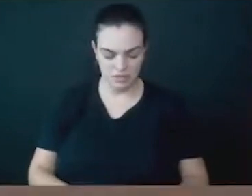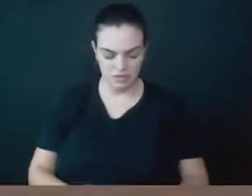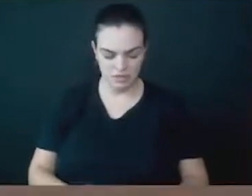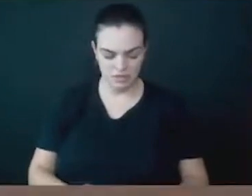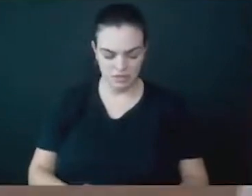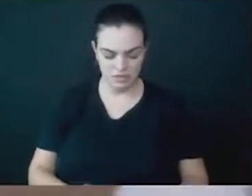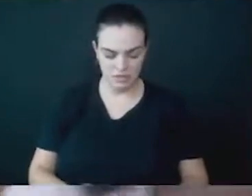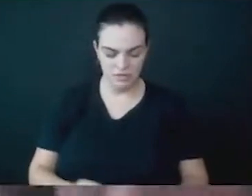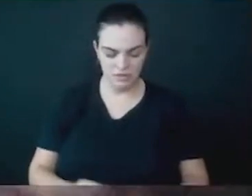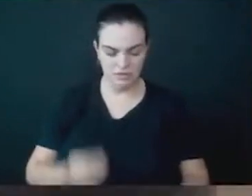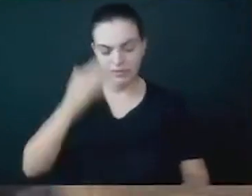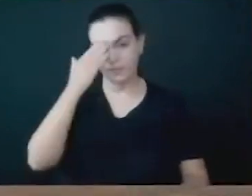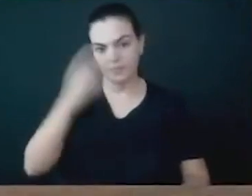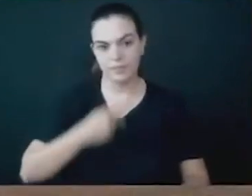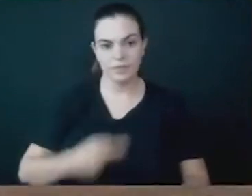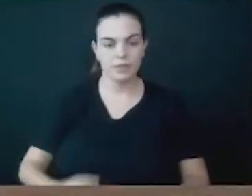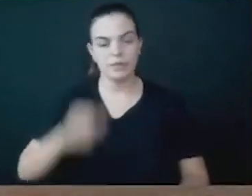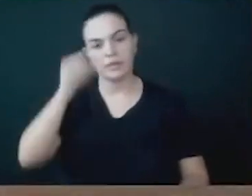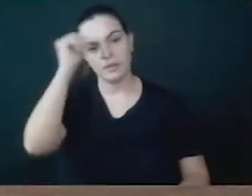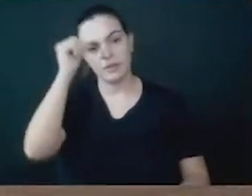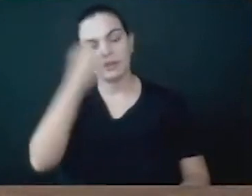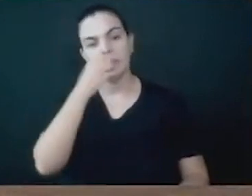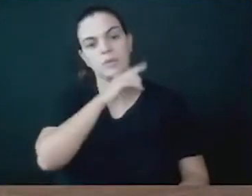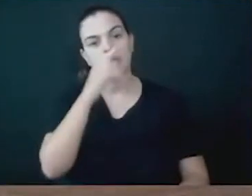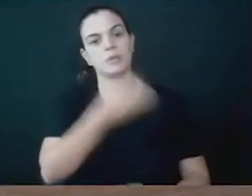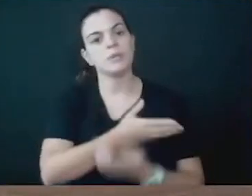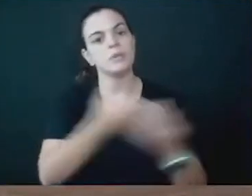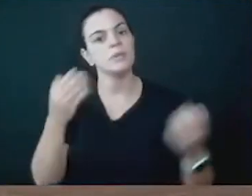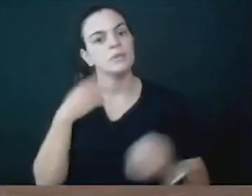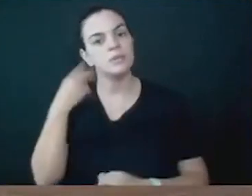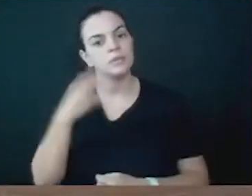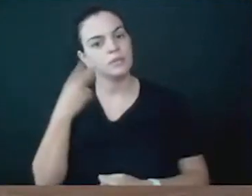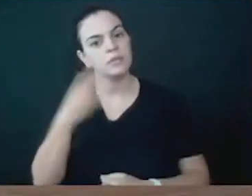Obrigado, presidente Serginho. Bom dia aos integrantes da mesa, senhores vereadores. Obrigado